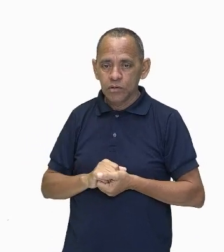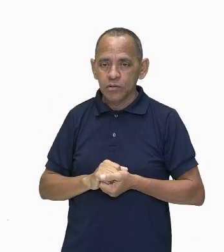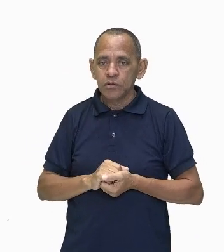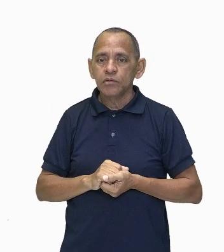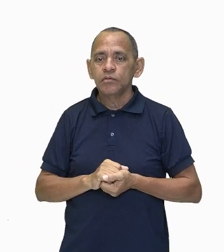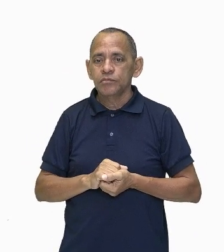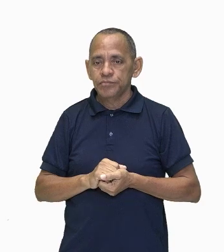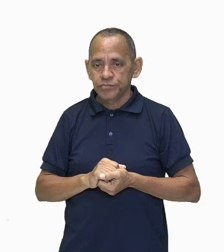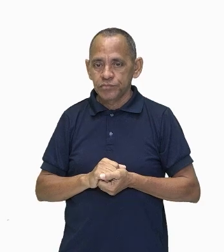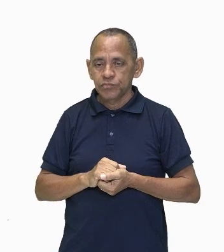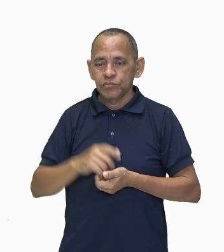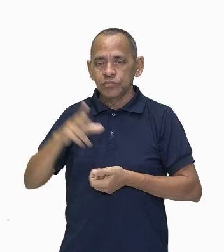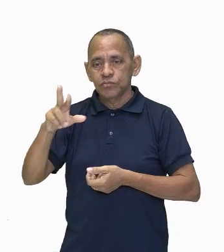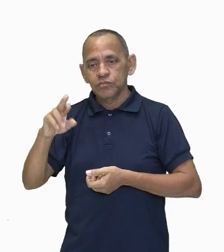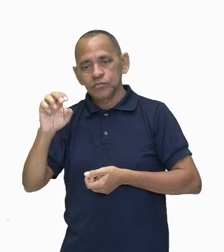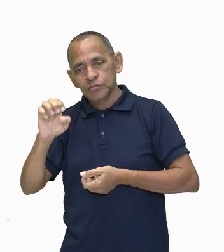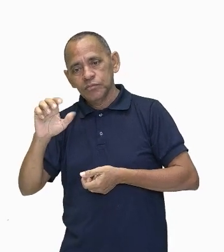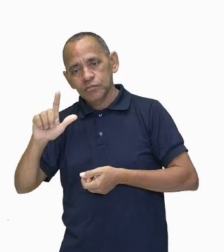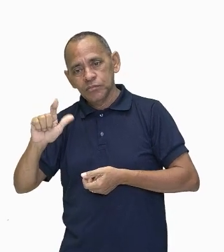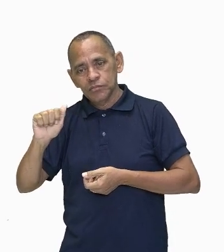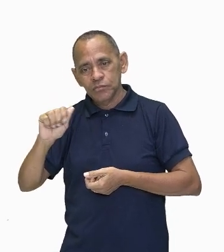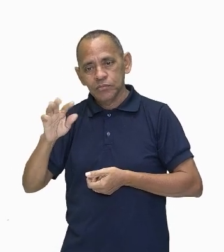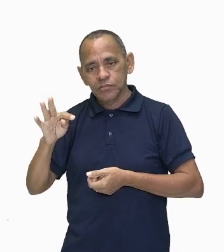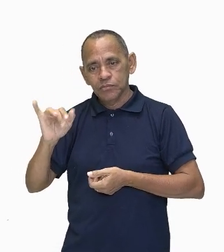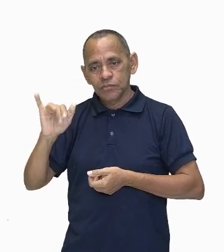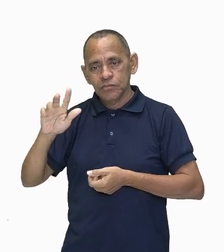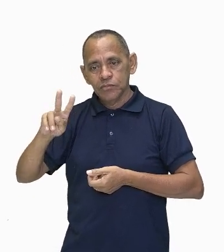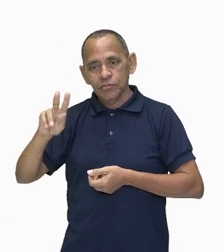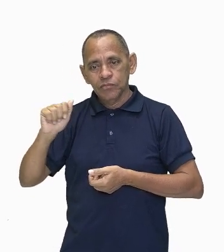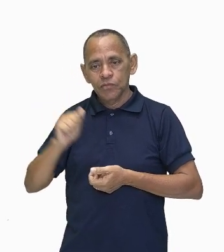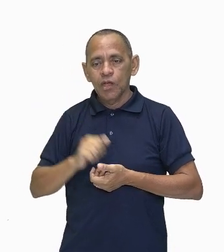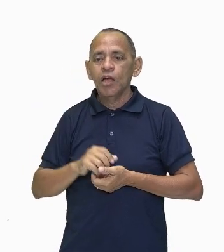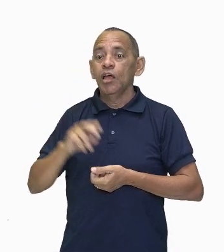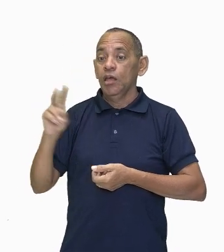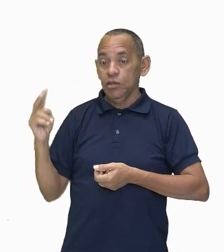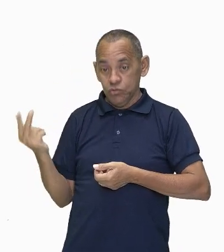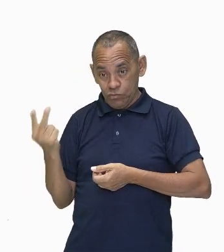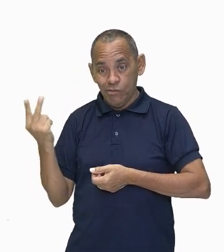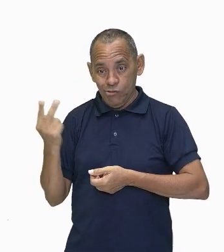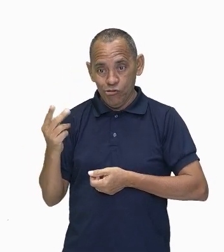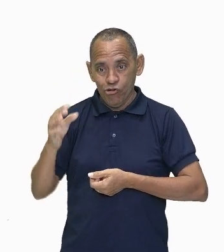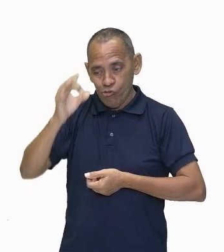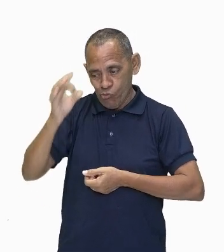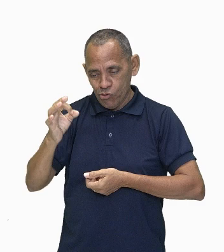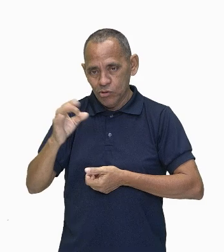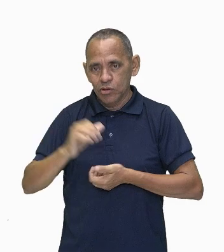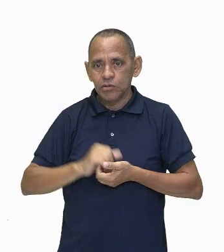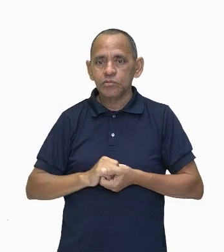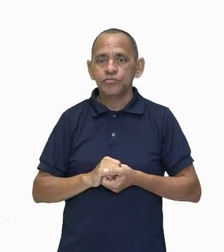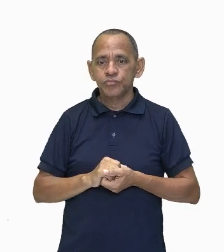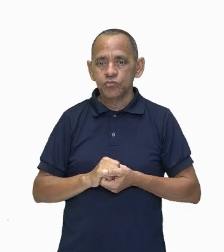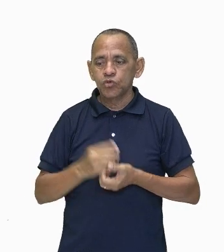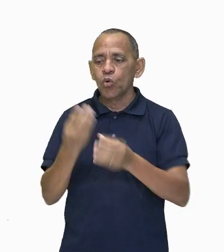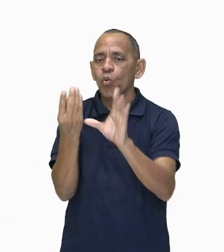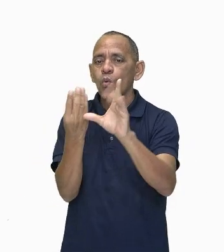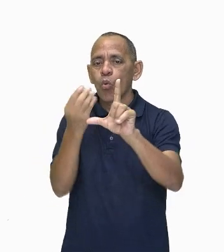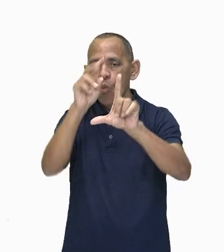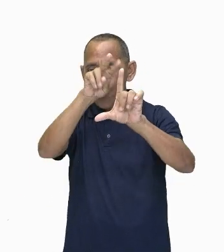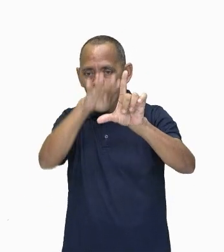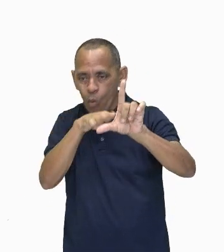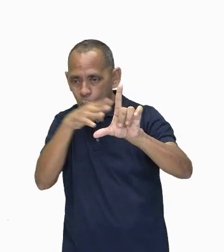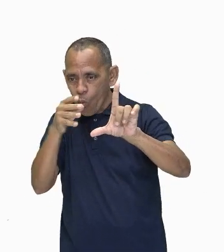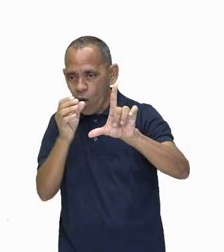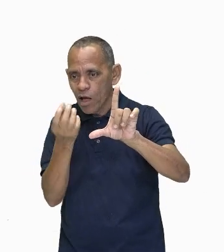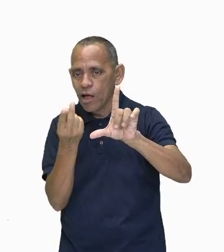tabela de frequência relativa, que é o valor em porcentagem. Esses valores em porcentagem é que vão estar